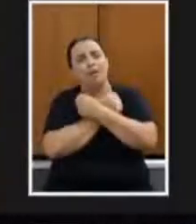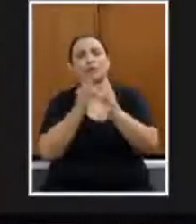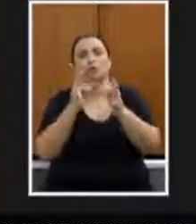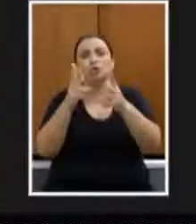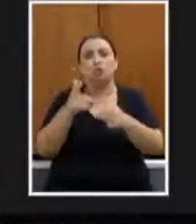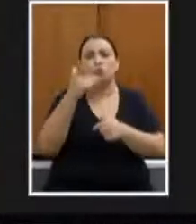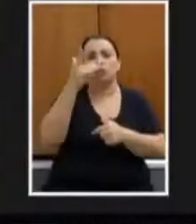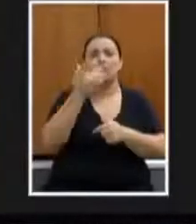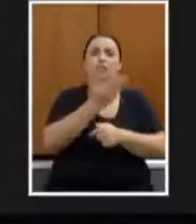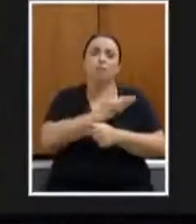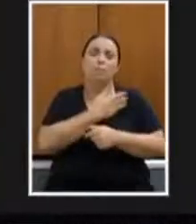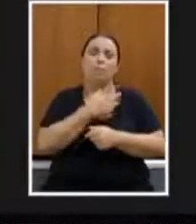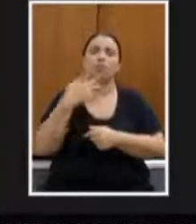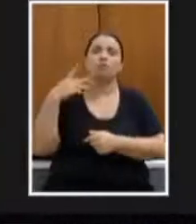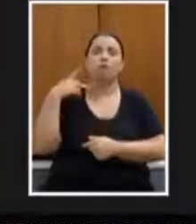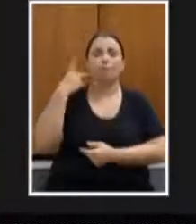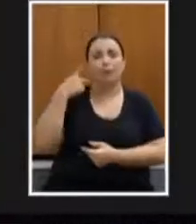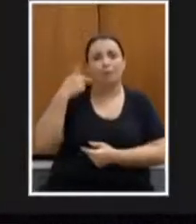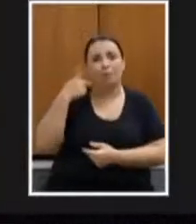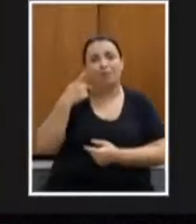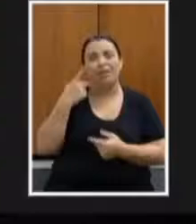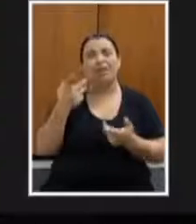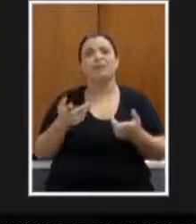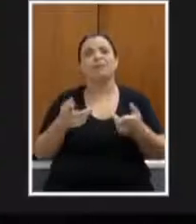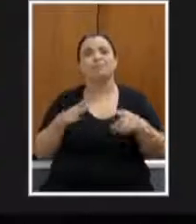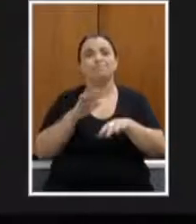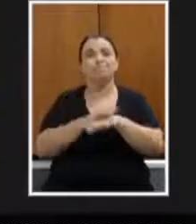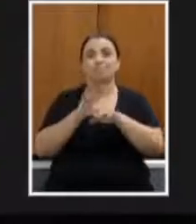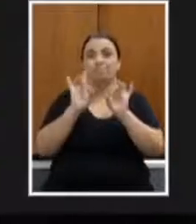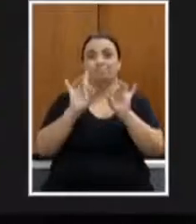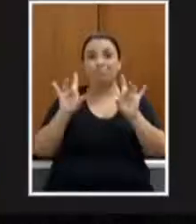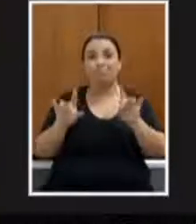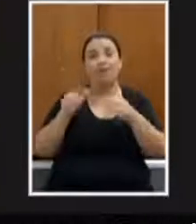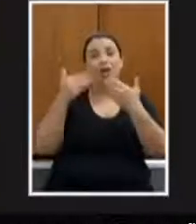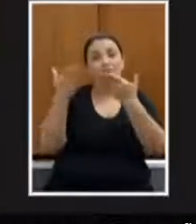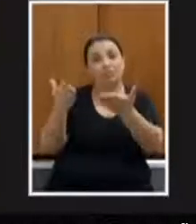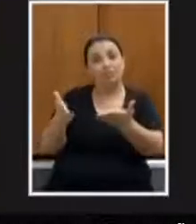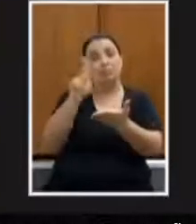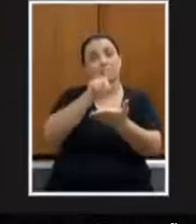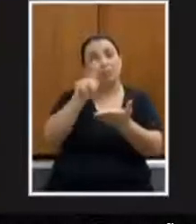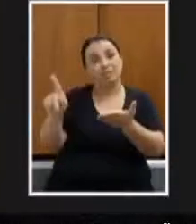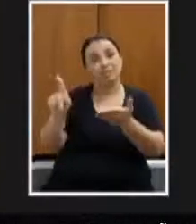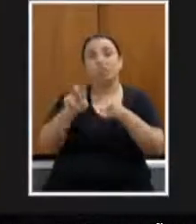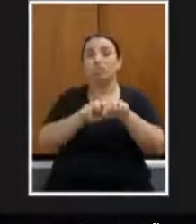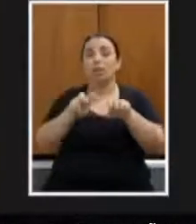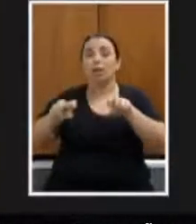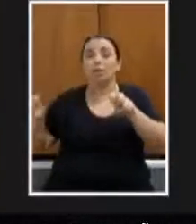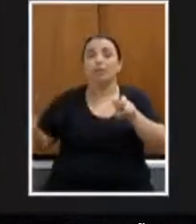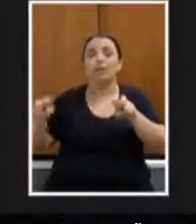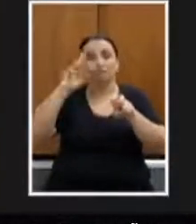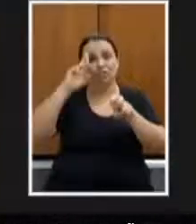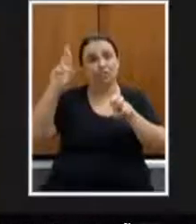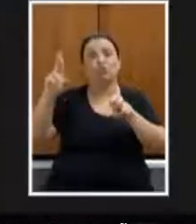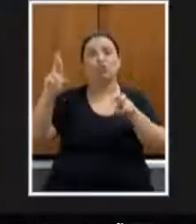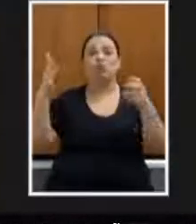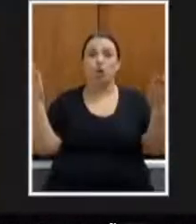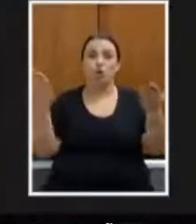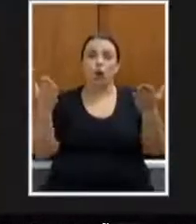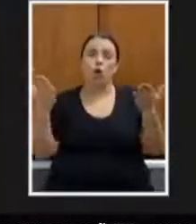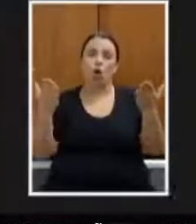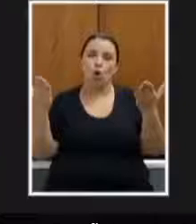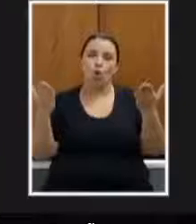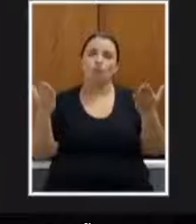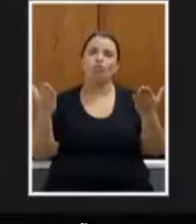colegas parlamentares e, de modo especial, ao presidente e à mesa diretora que foi reconduzida hoje. Um grande abraço e